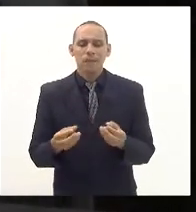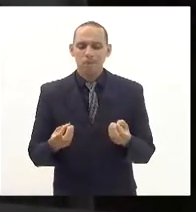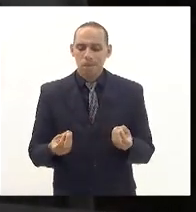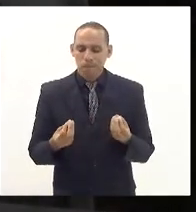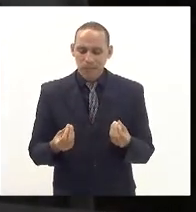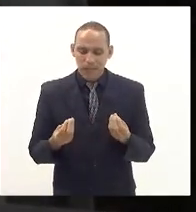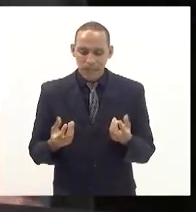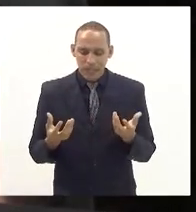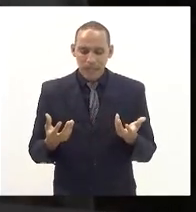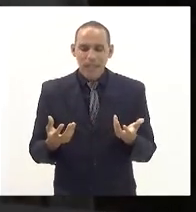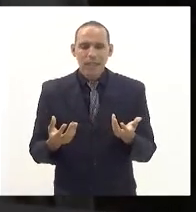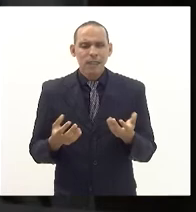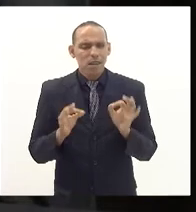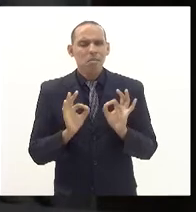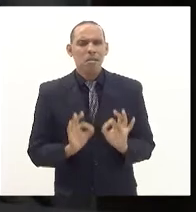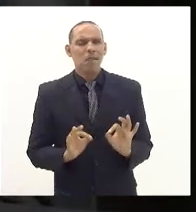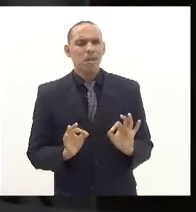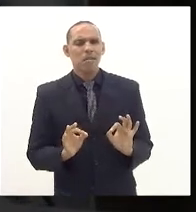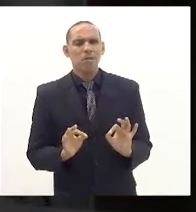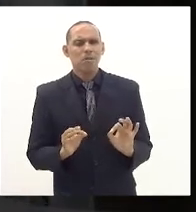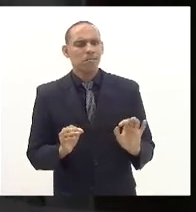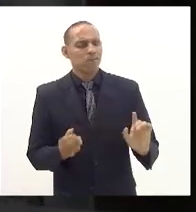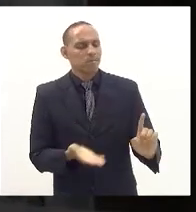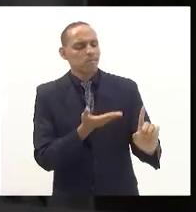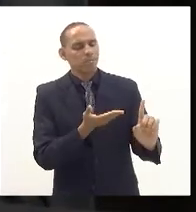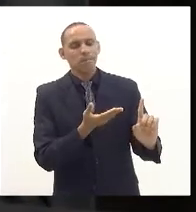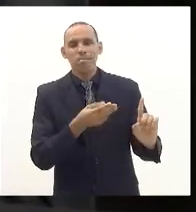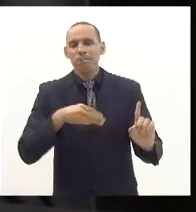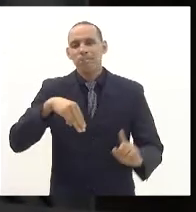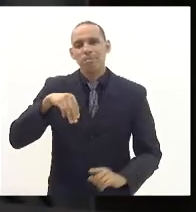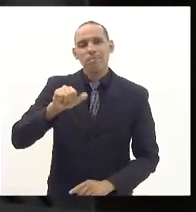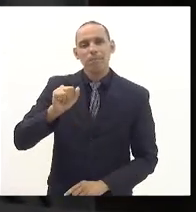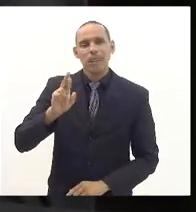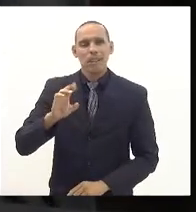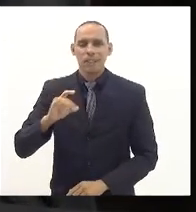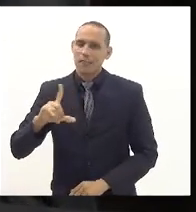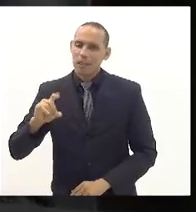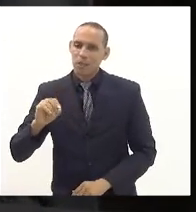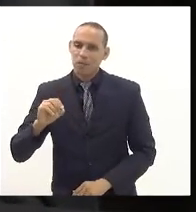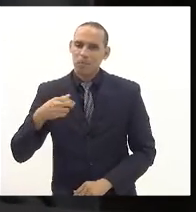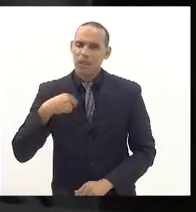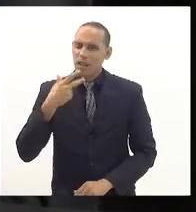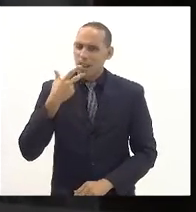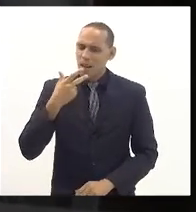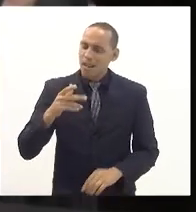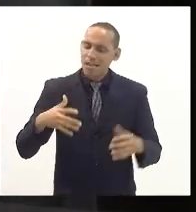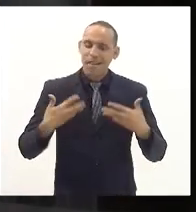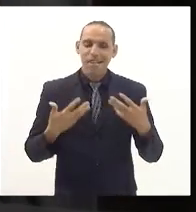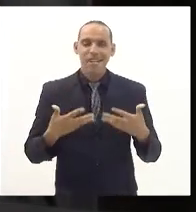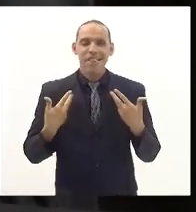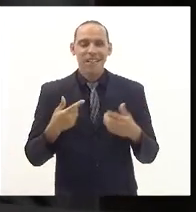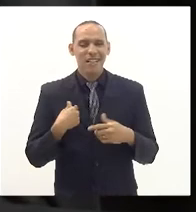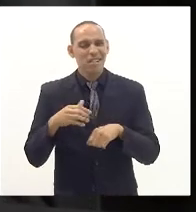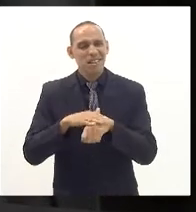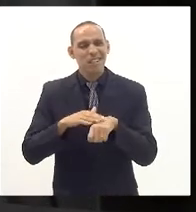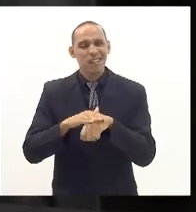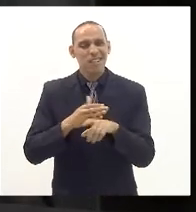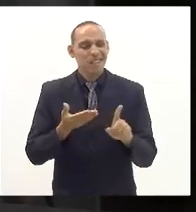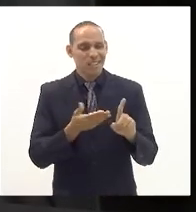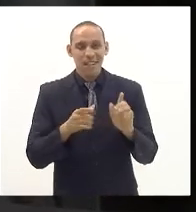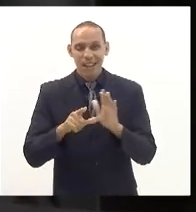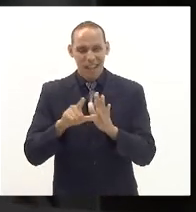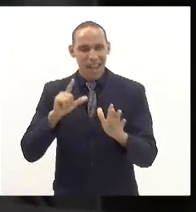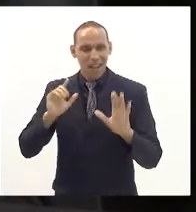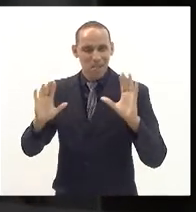é digna feita ao colega Marcelo e falo isso com muita alegria e tava conversando com ele